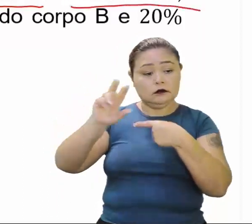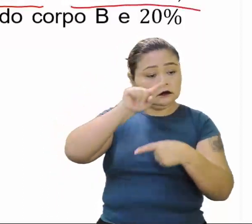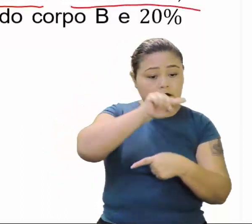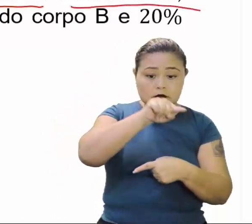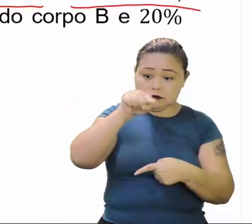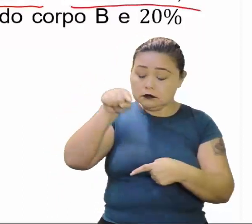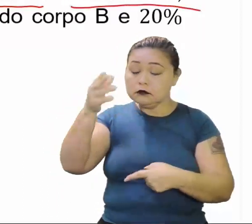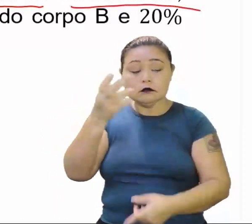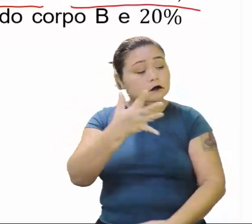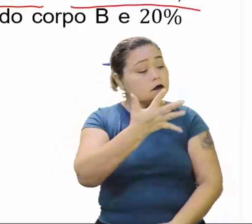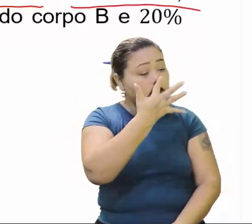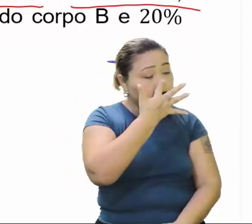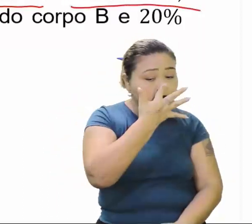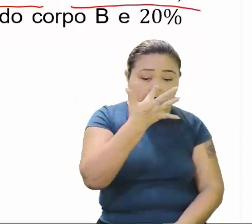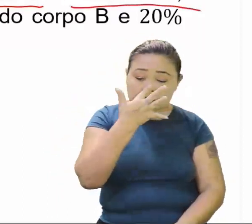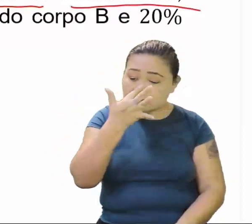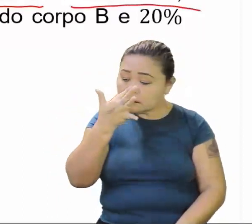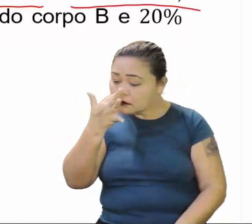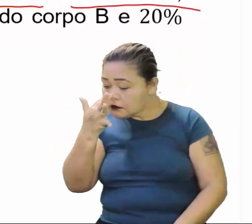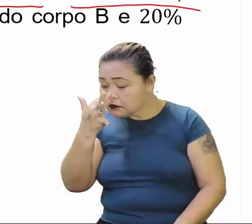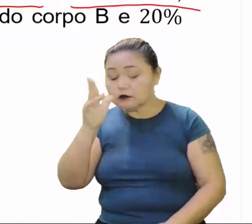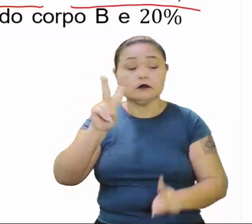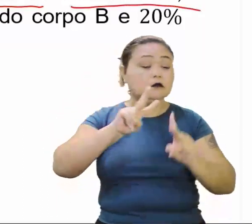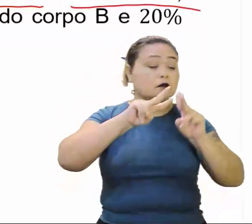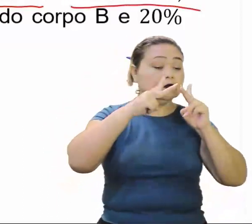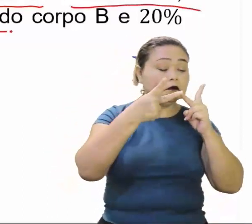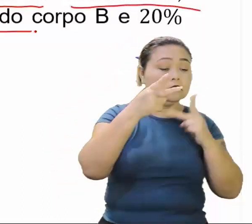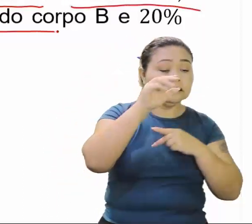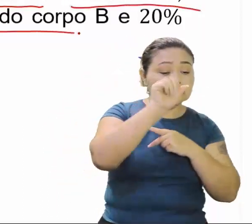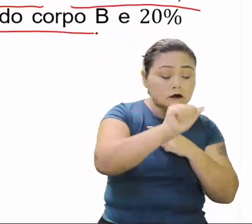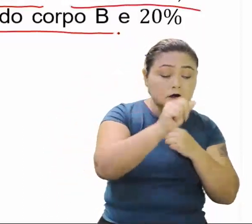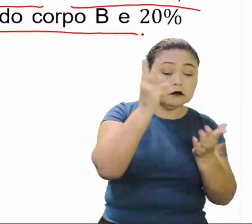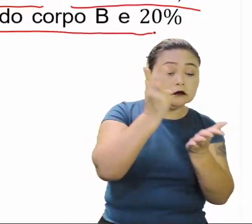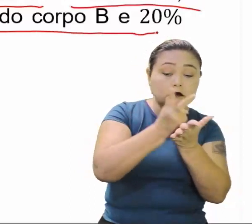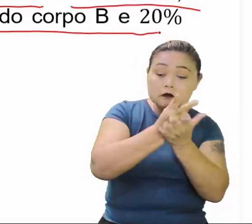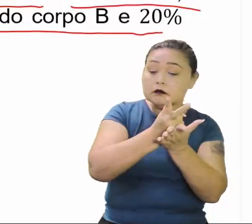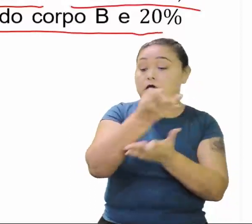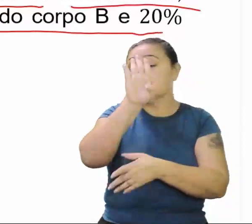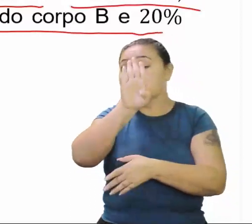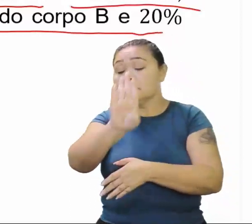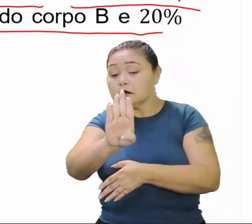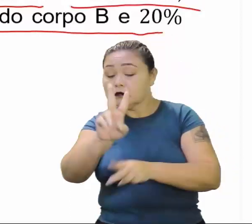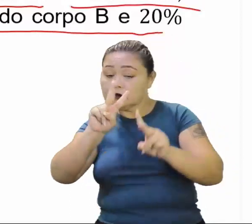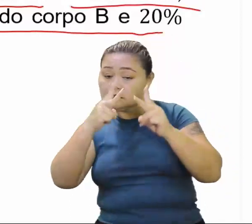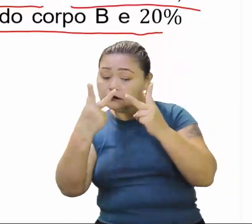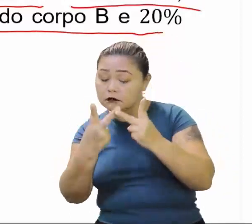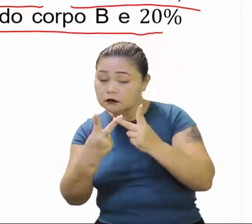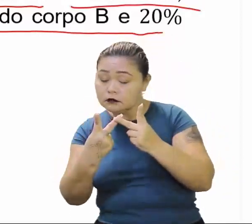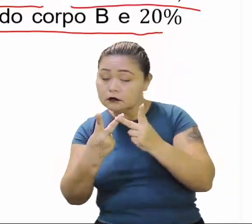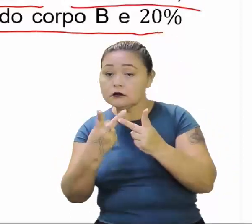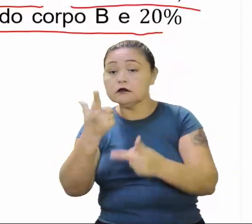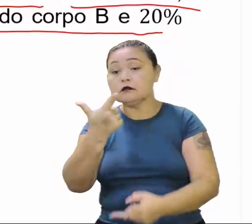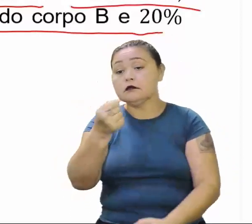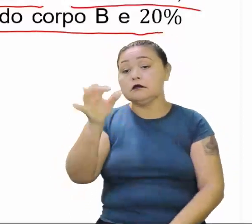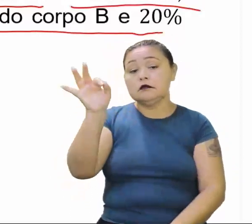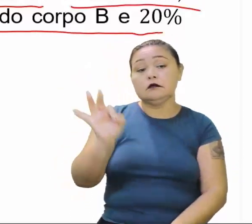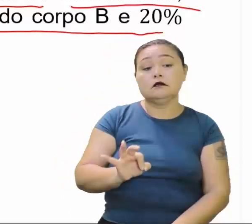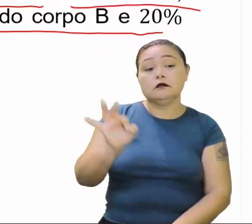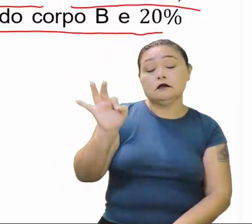Observaram ainda que o volume do corpo A era o mesmo do corpo B e